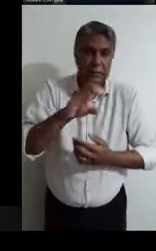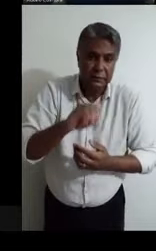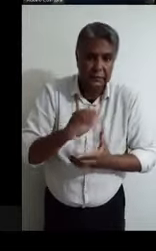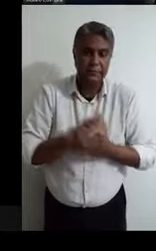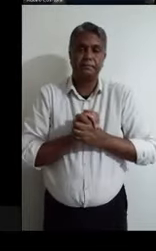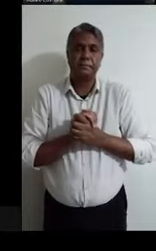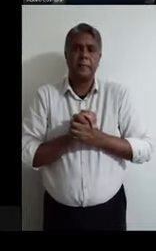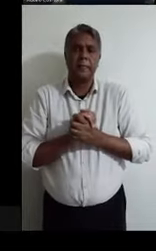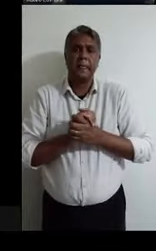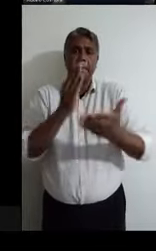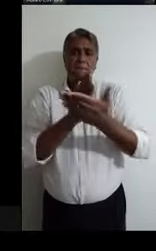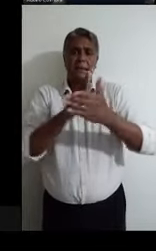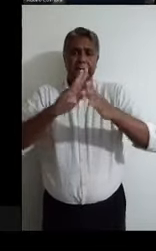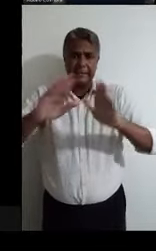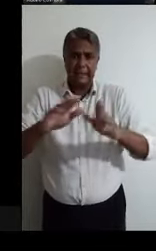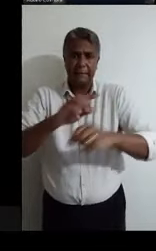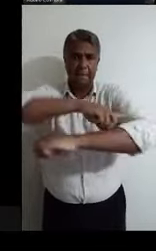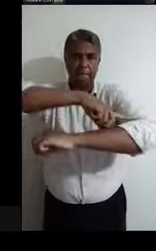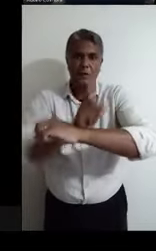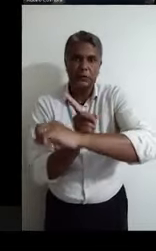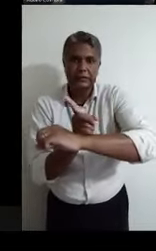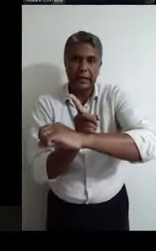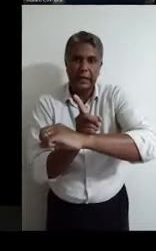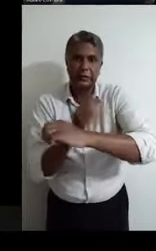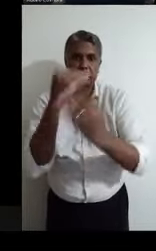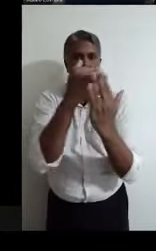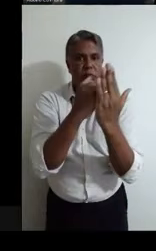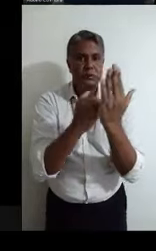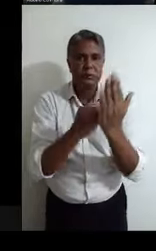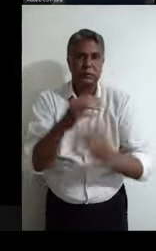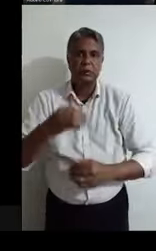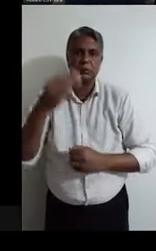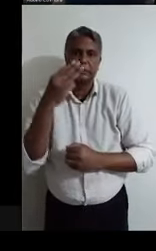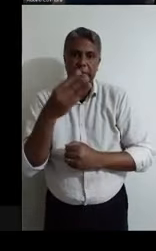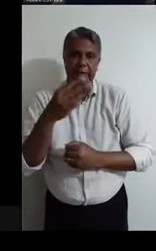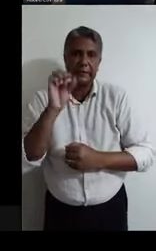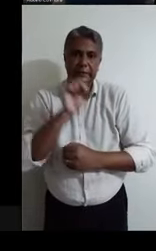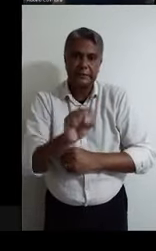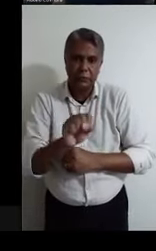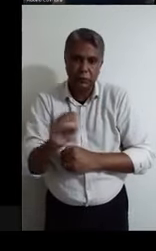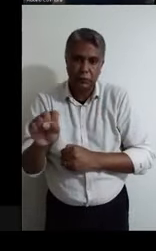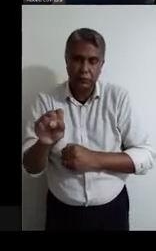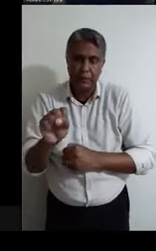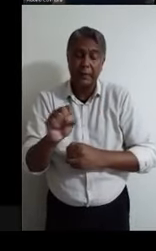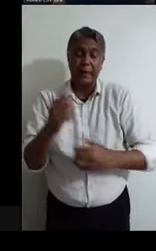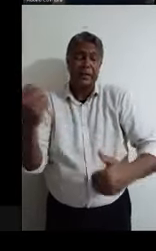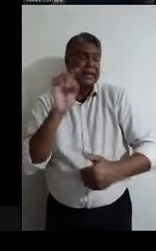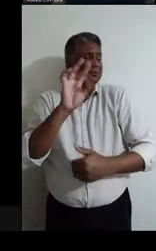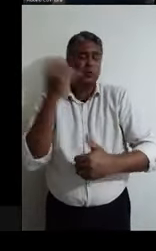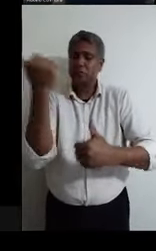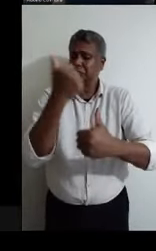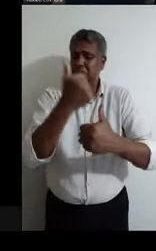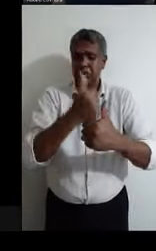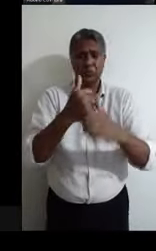Item C pede para determinar a velocidade do móvel em 3 segundos. Como nós já temos a equação da velocidade, é só substituir